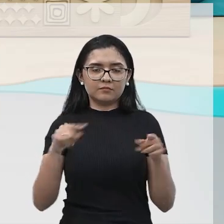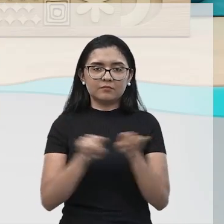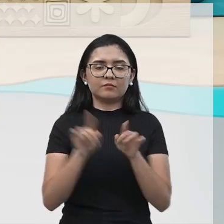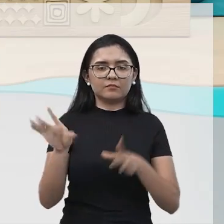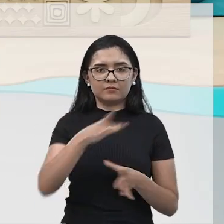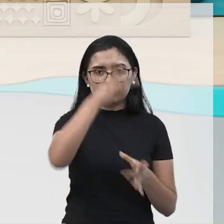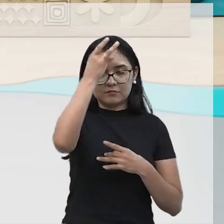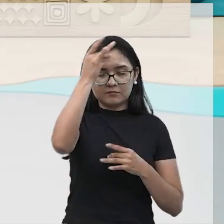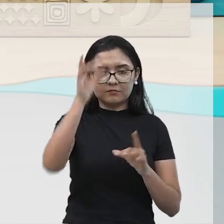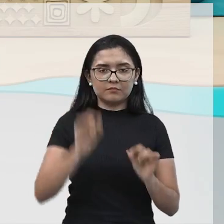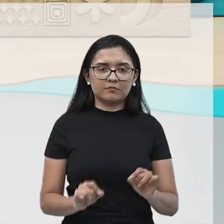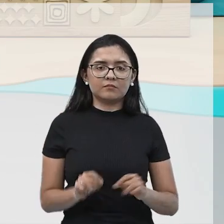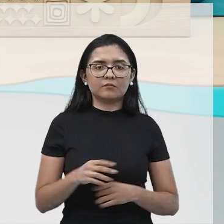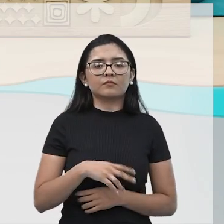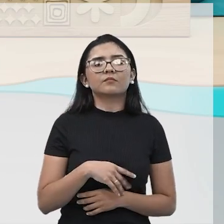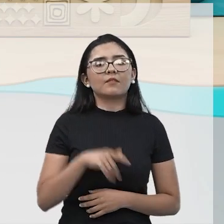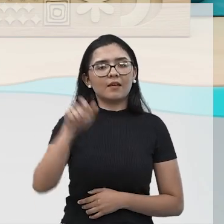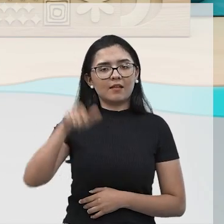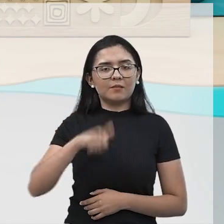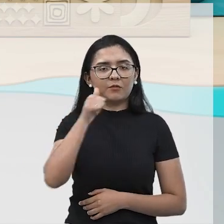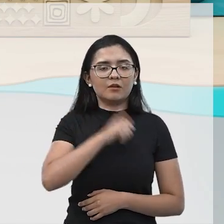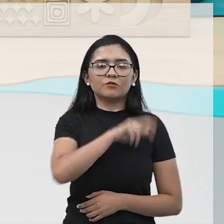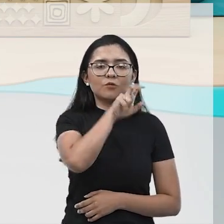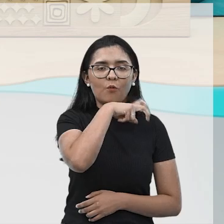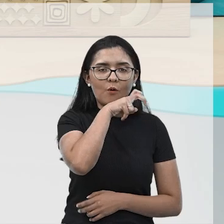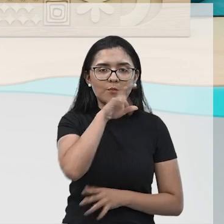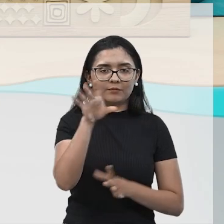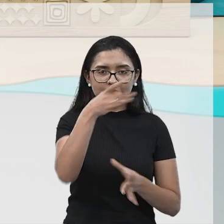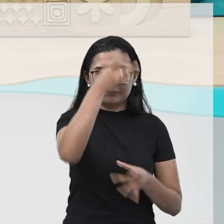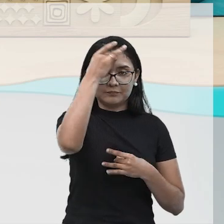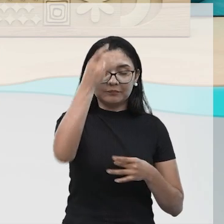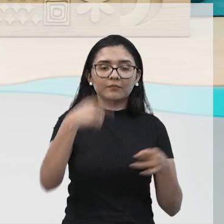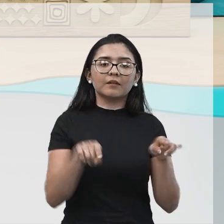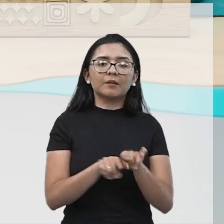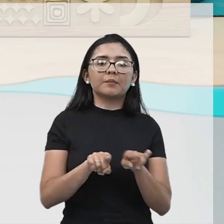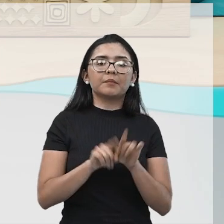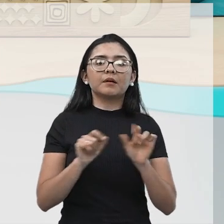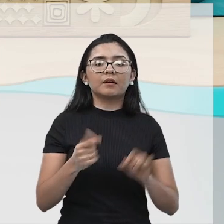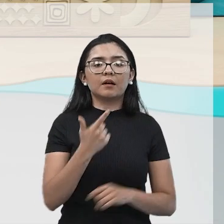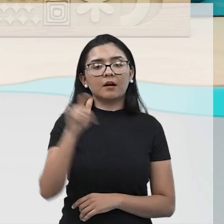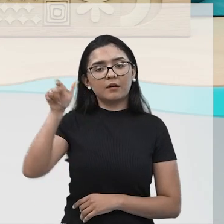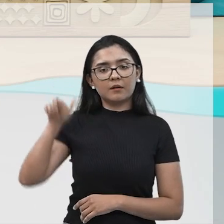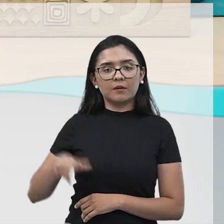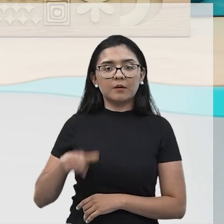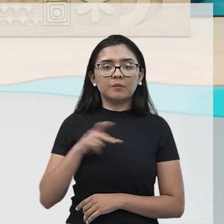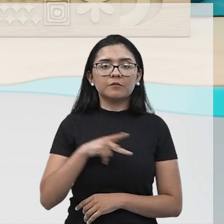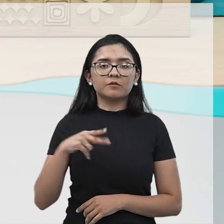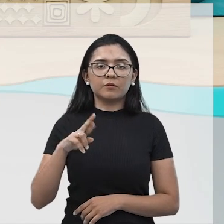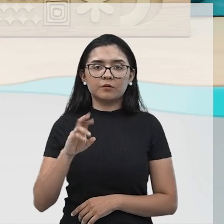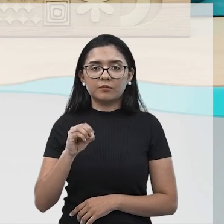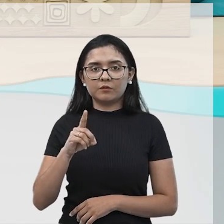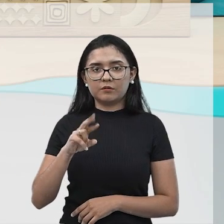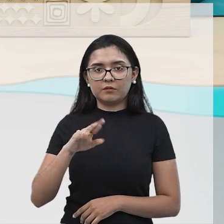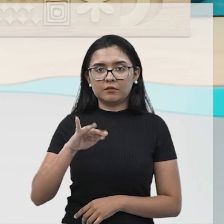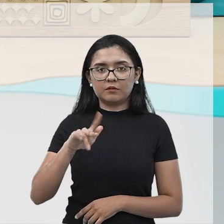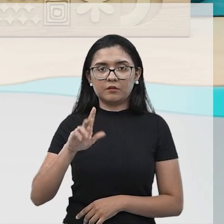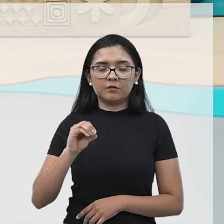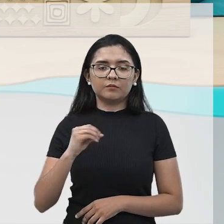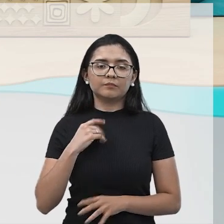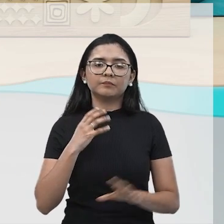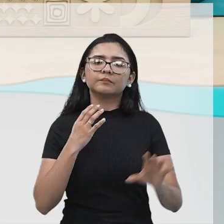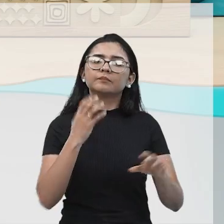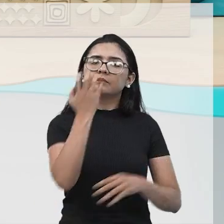está caracterizada de cobra. E aqui nós temos o professor Rodrigo, que está cantando